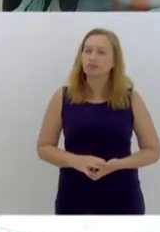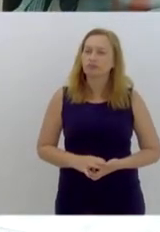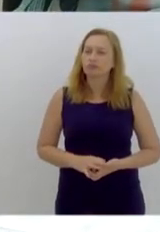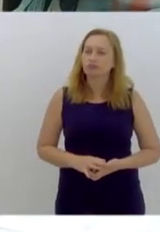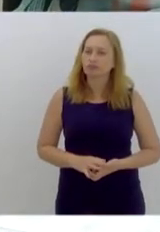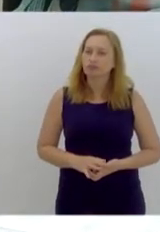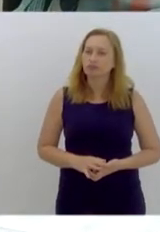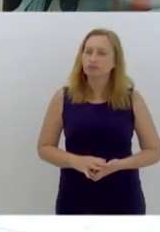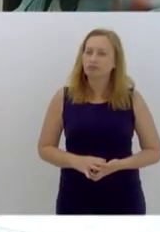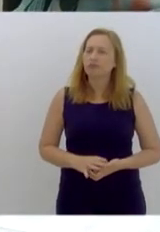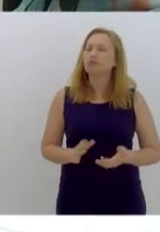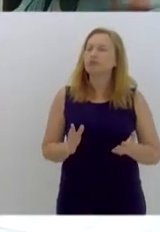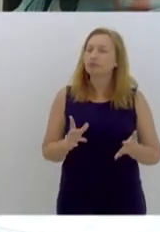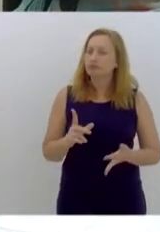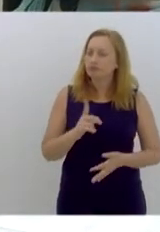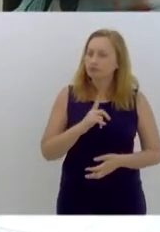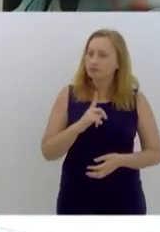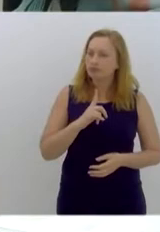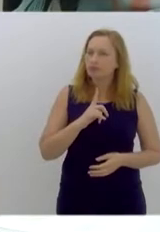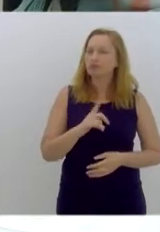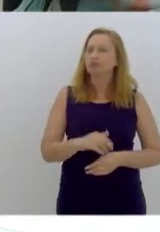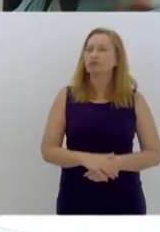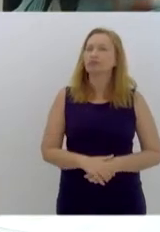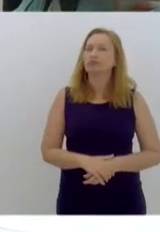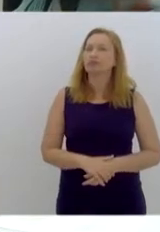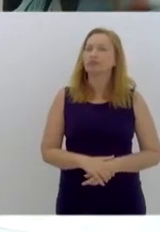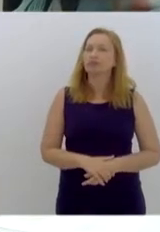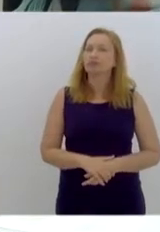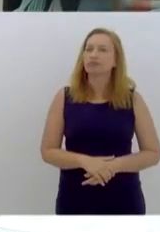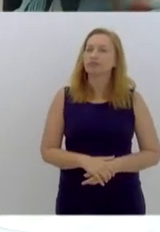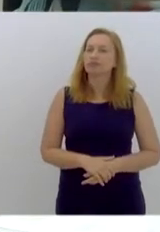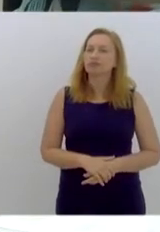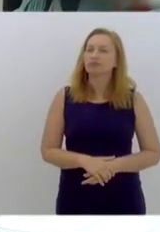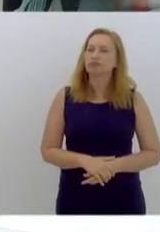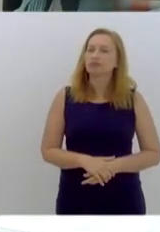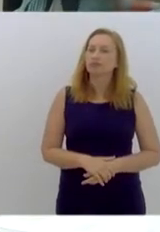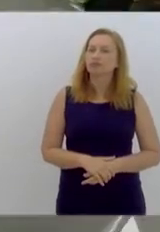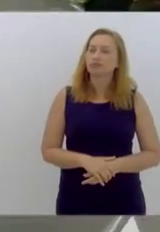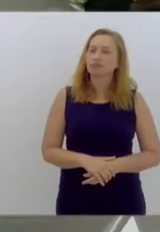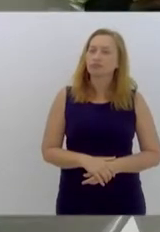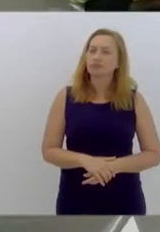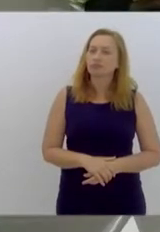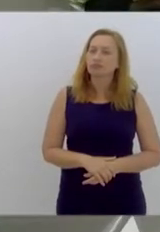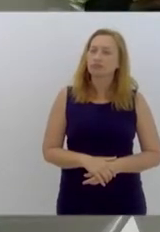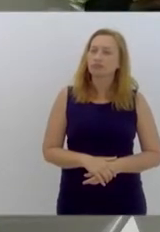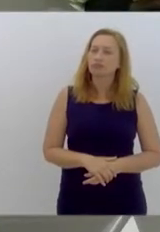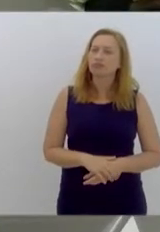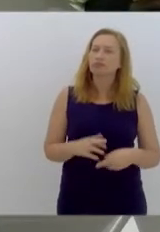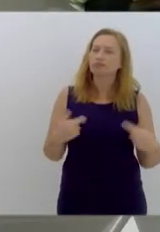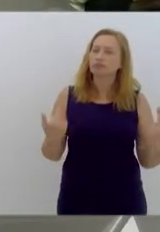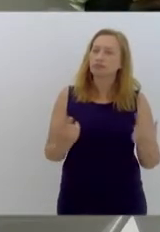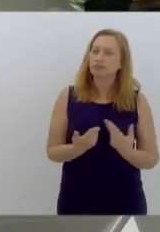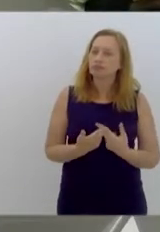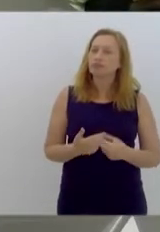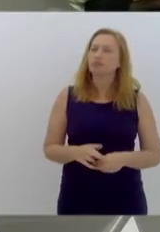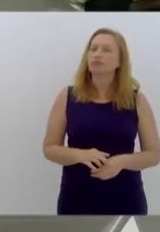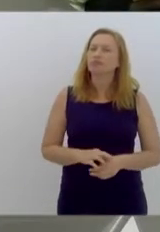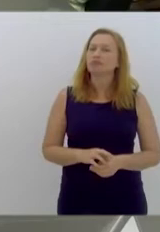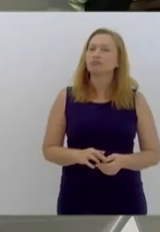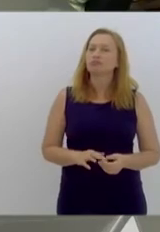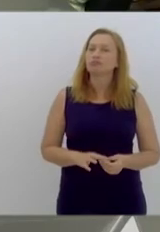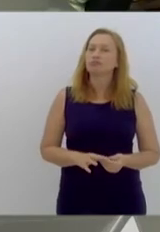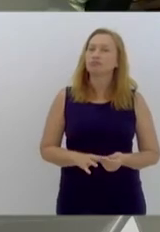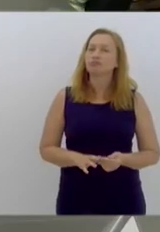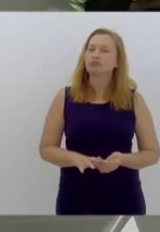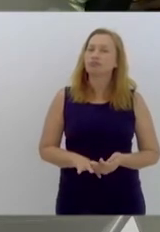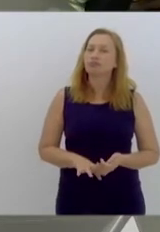Augusto, tem ainda em plenário, no plenário aqui da nossa